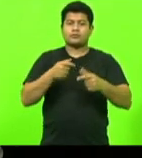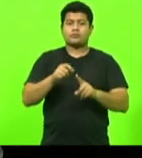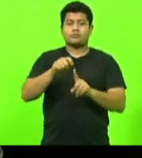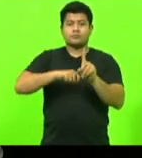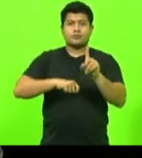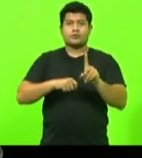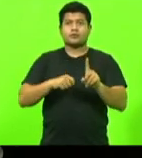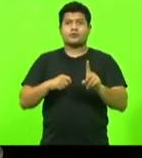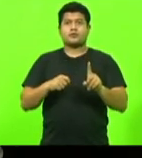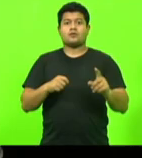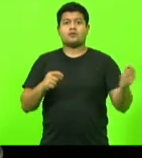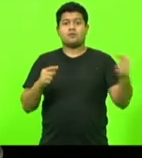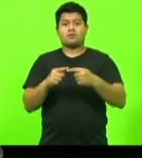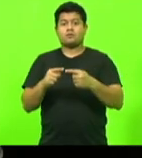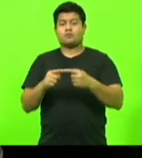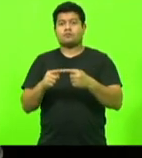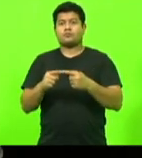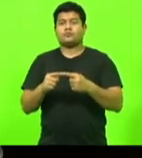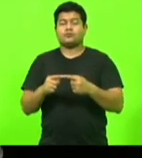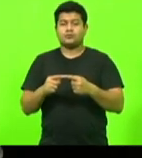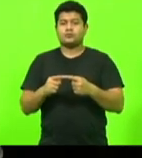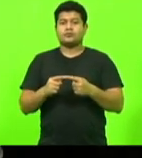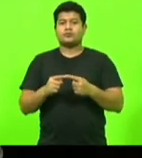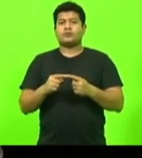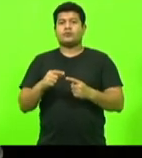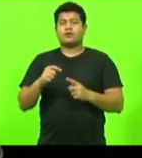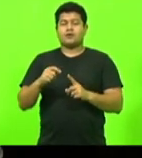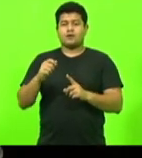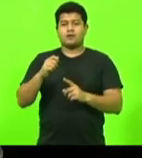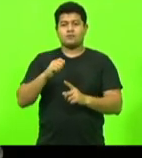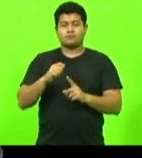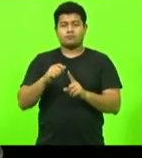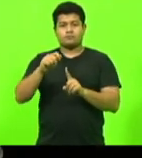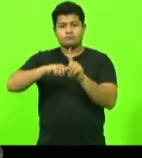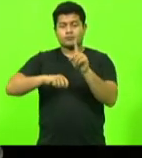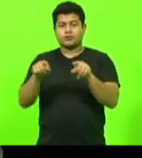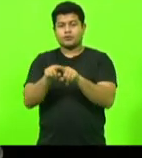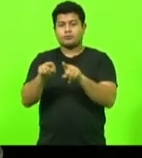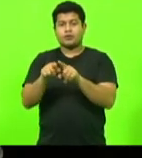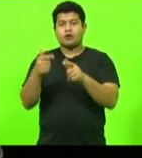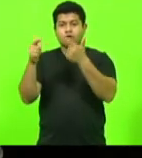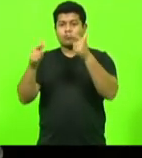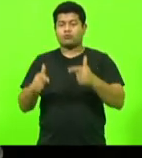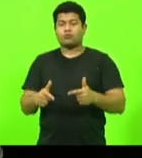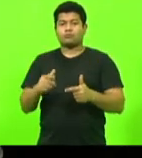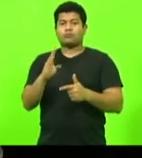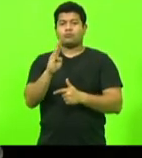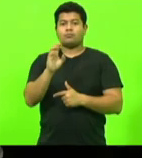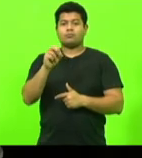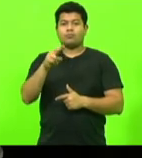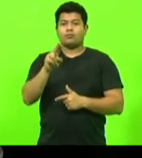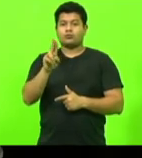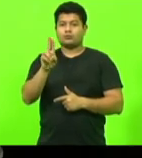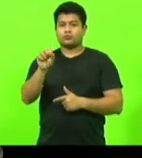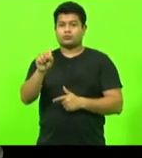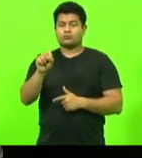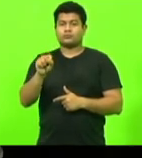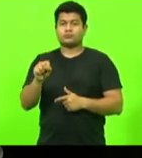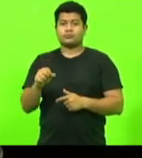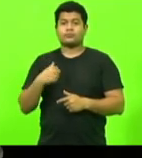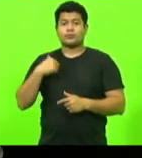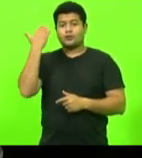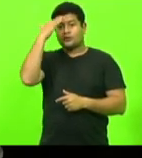ao vencimento e vantagens pecuniárias. De outro modo, tem-se que o vencimento é